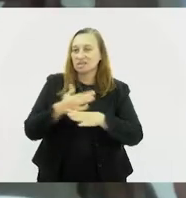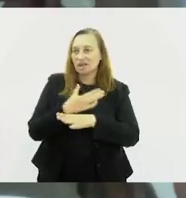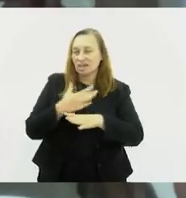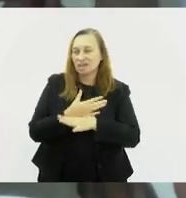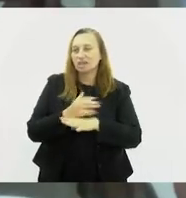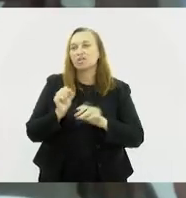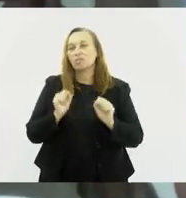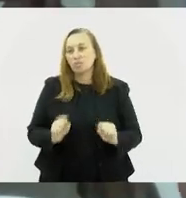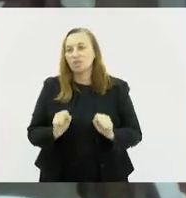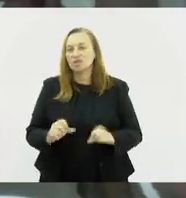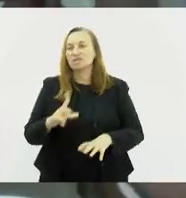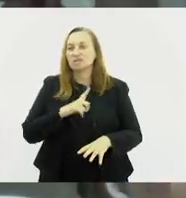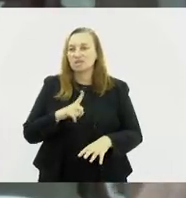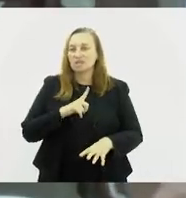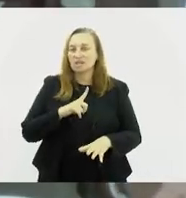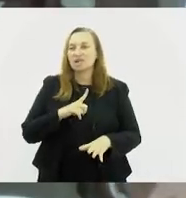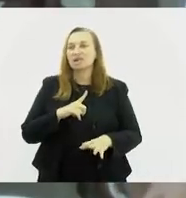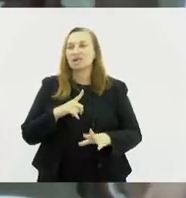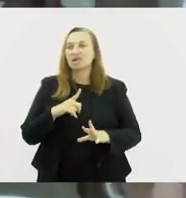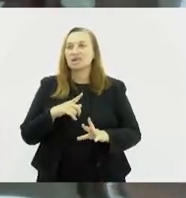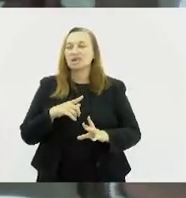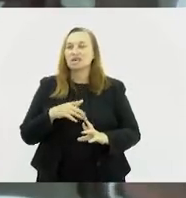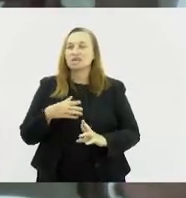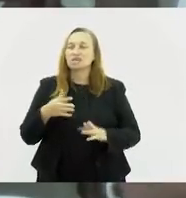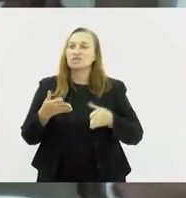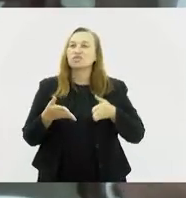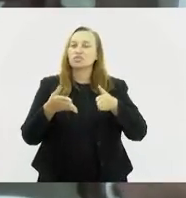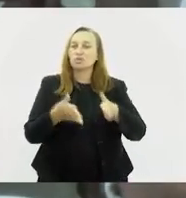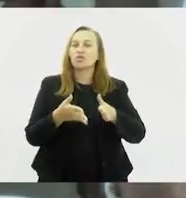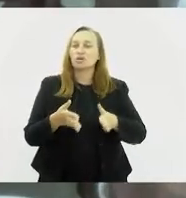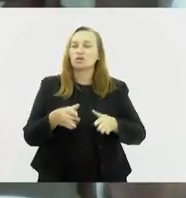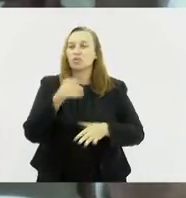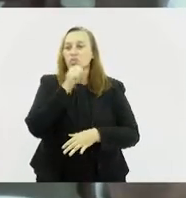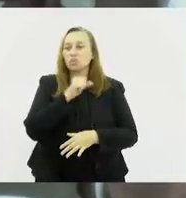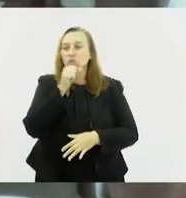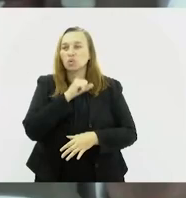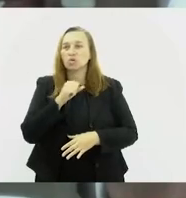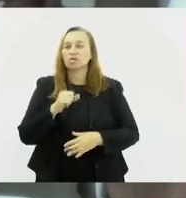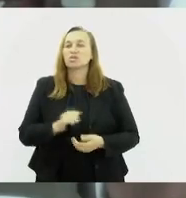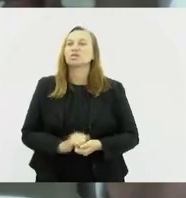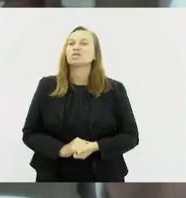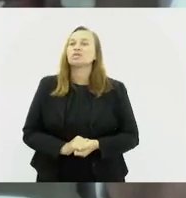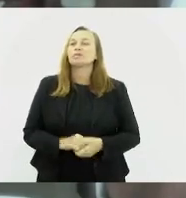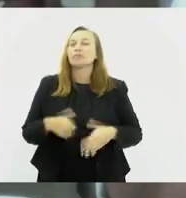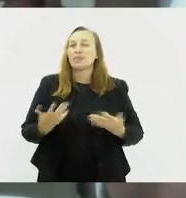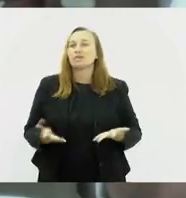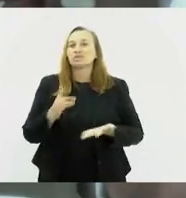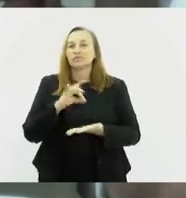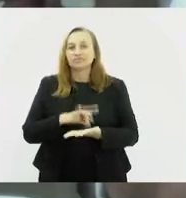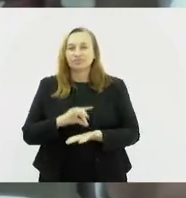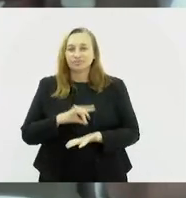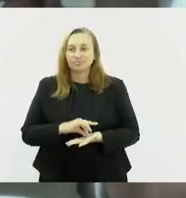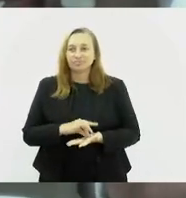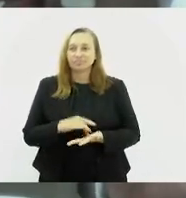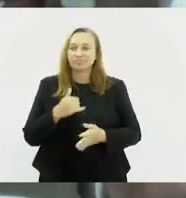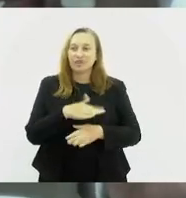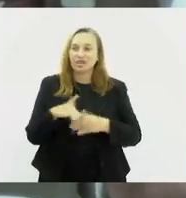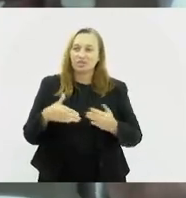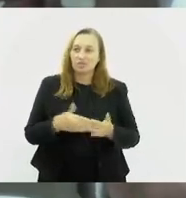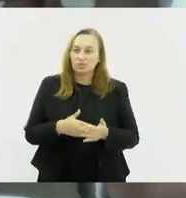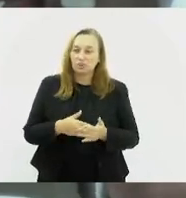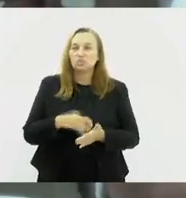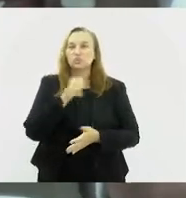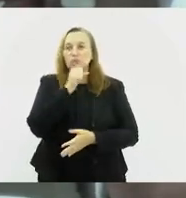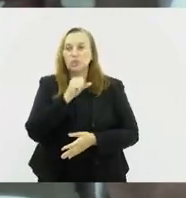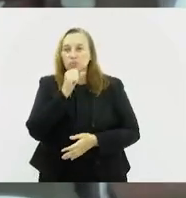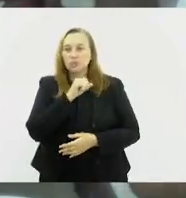possa ter esse olhar para os nossos idosos da cidade de Itatiaia. Então, de verdade, a todos os idosos